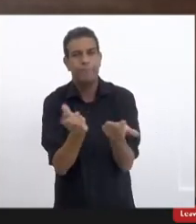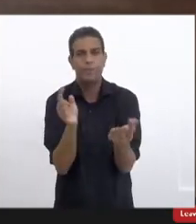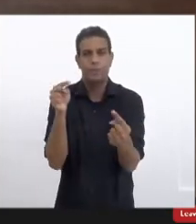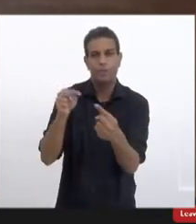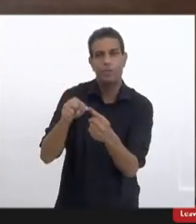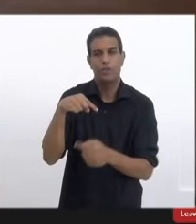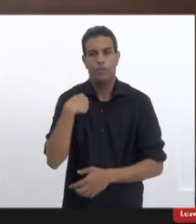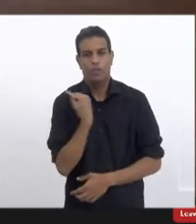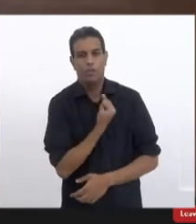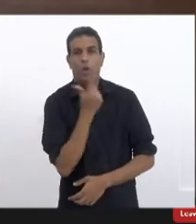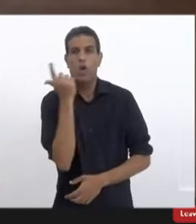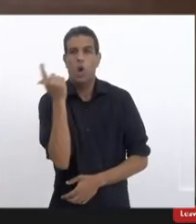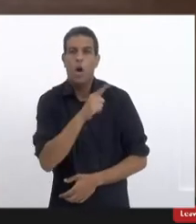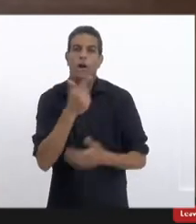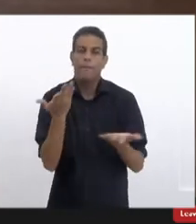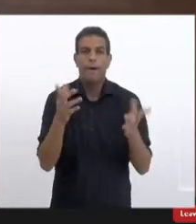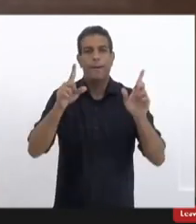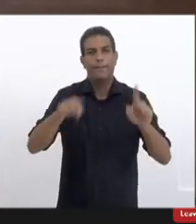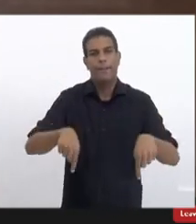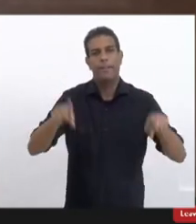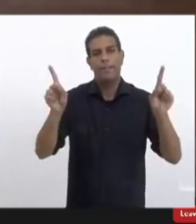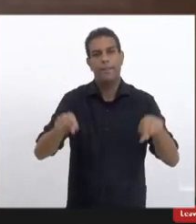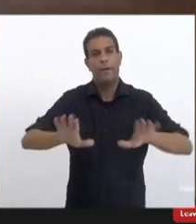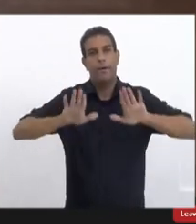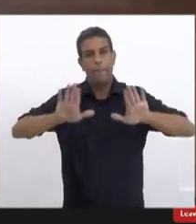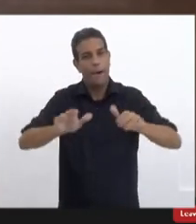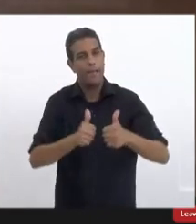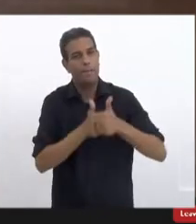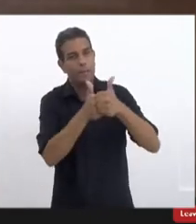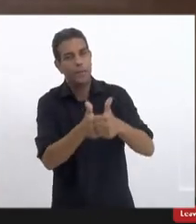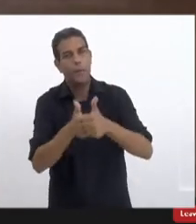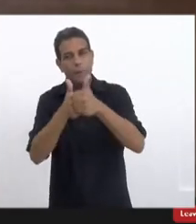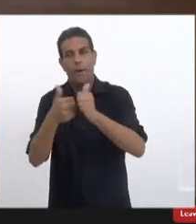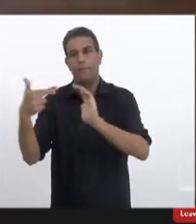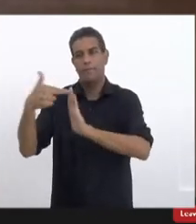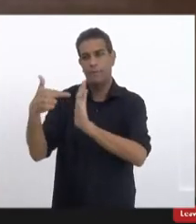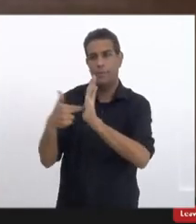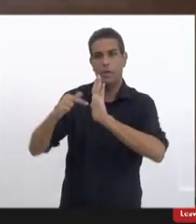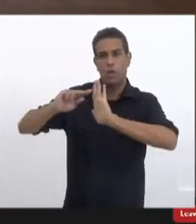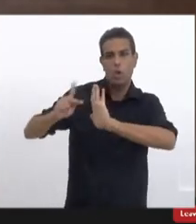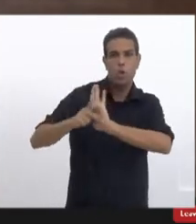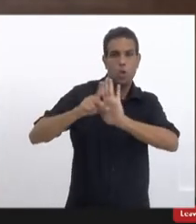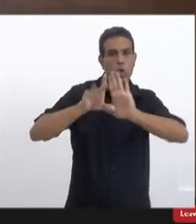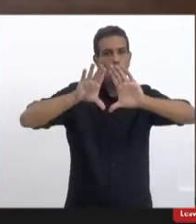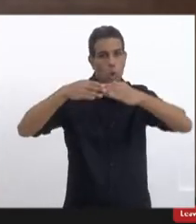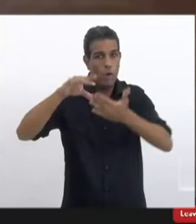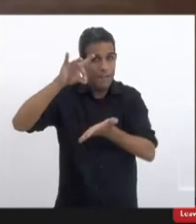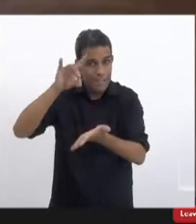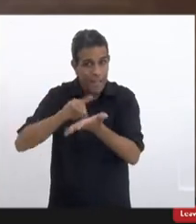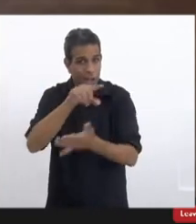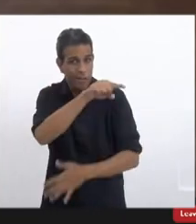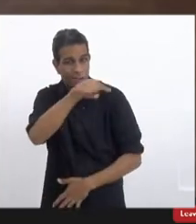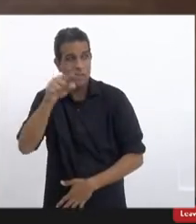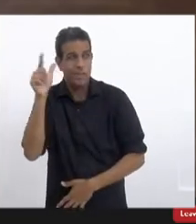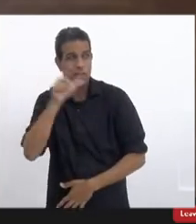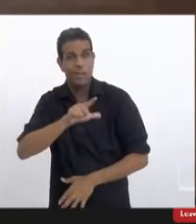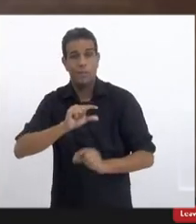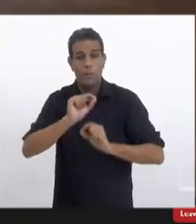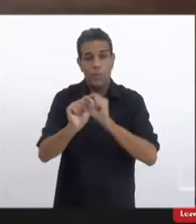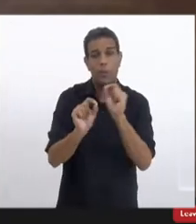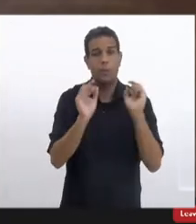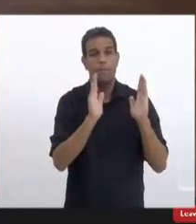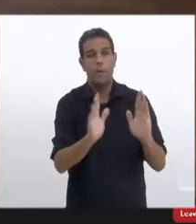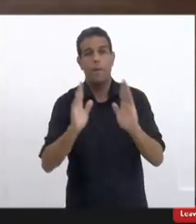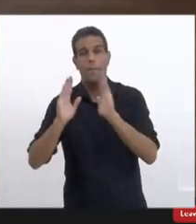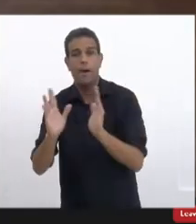objetivo nosso, que foi interrompido pela pandemia, acompanhar a regulamentação, o exercício regular dessas comunidades terapêuticas, de